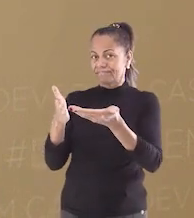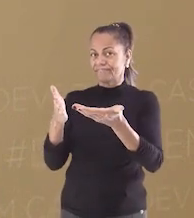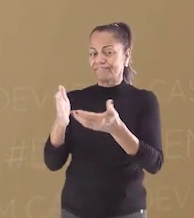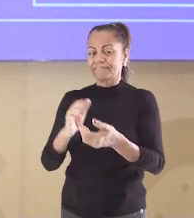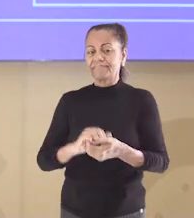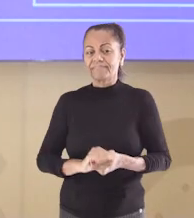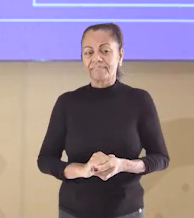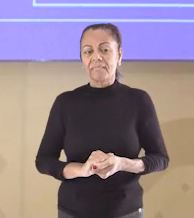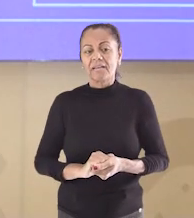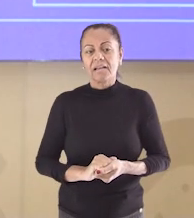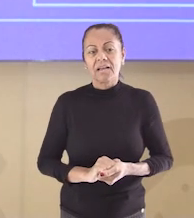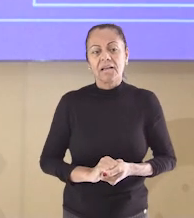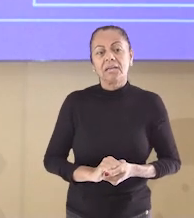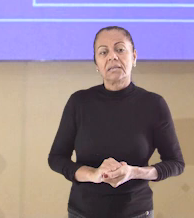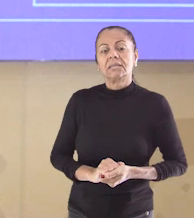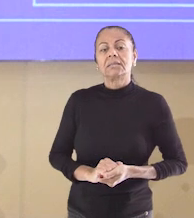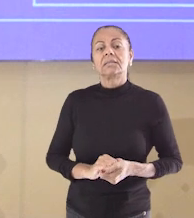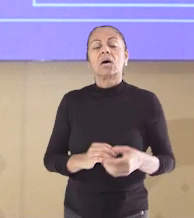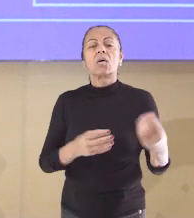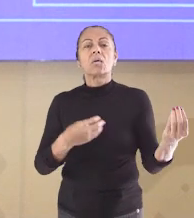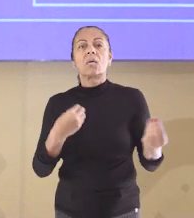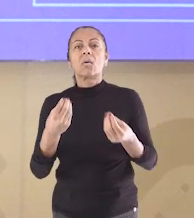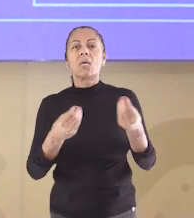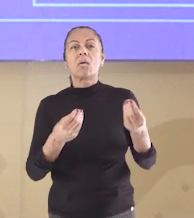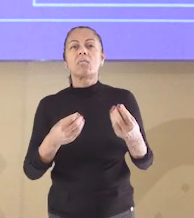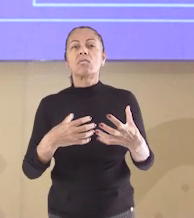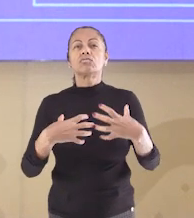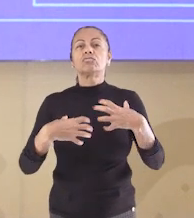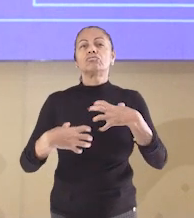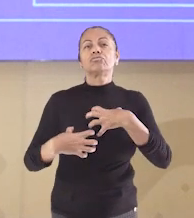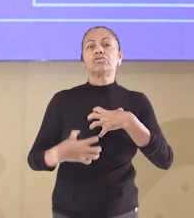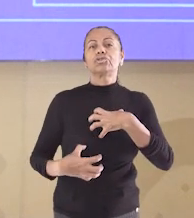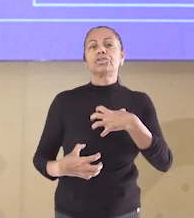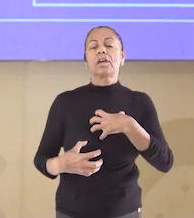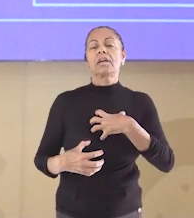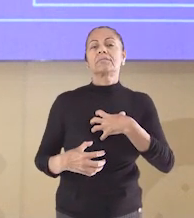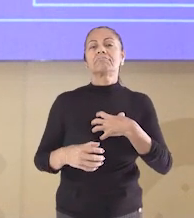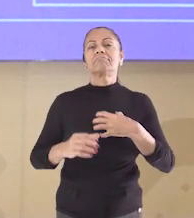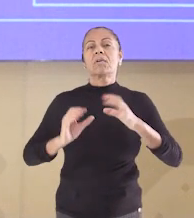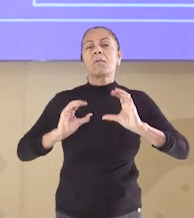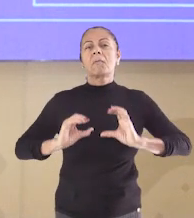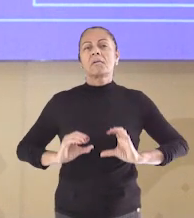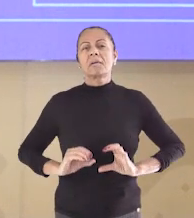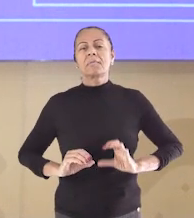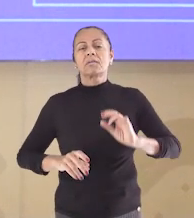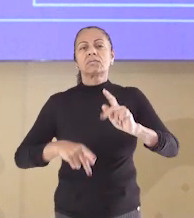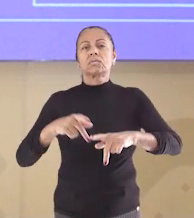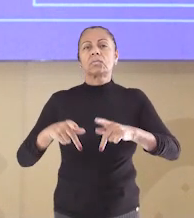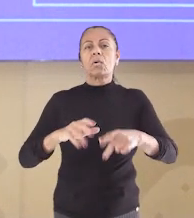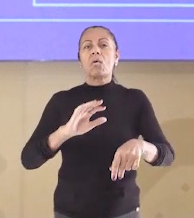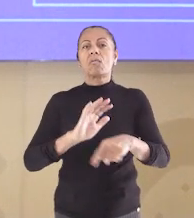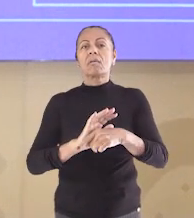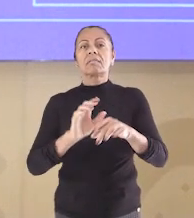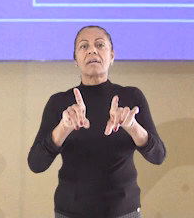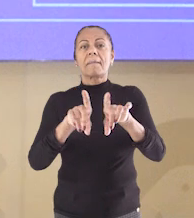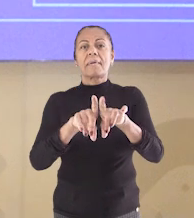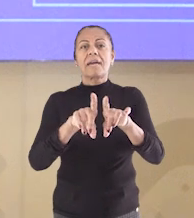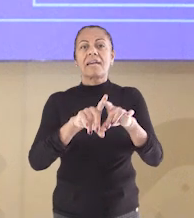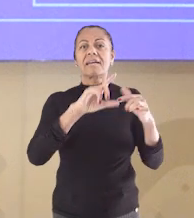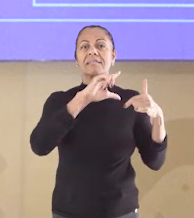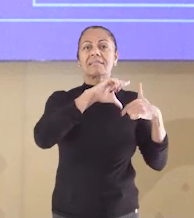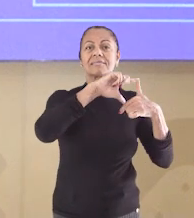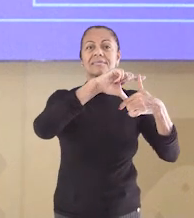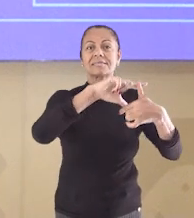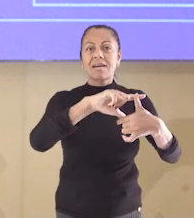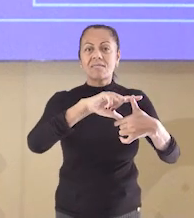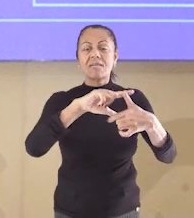produziu. Quero convidar a conhecer esses livros que organizam e determinam o jeito de ser, agir e